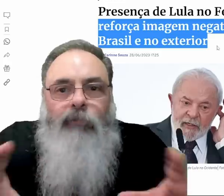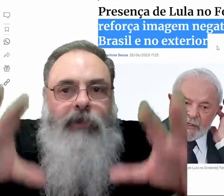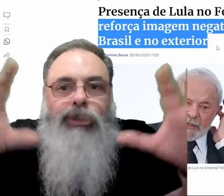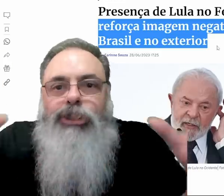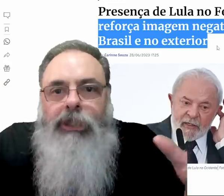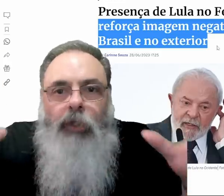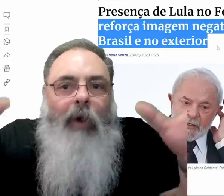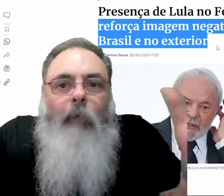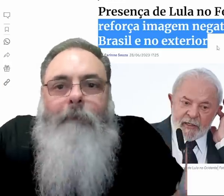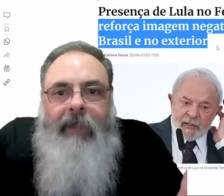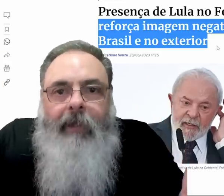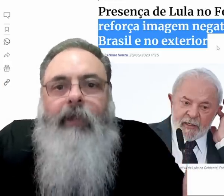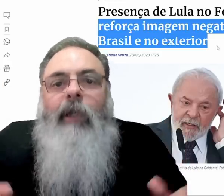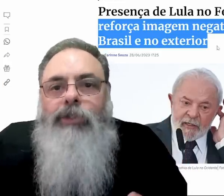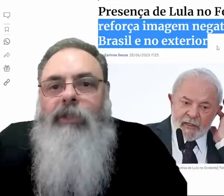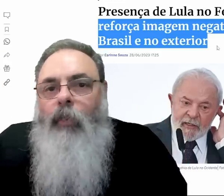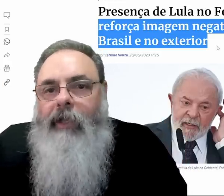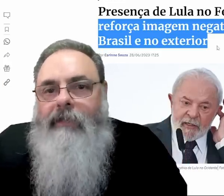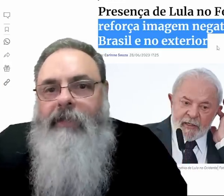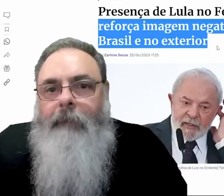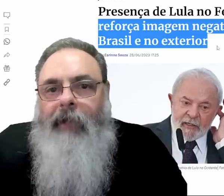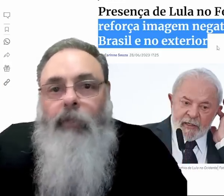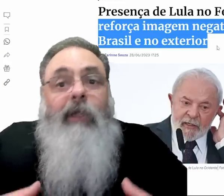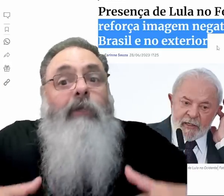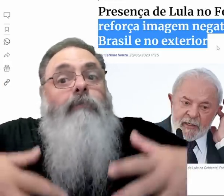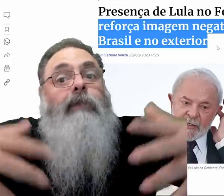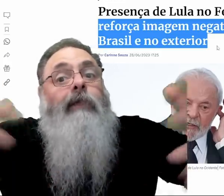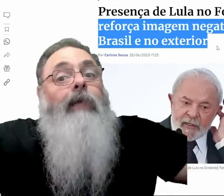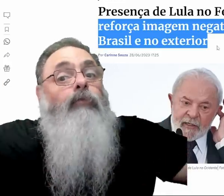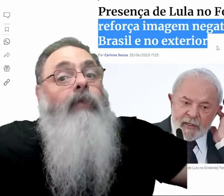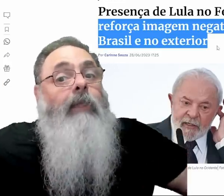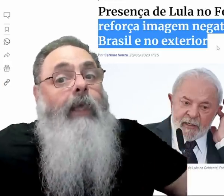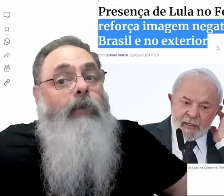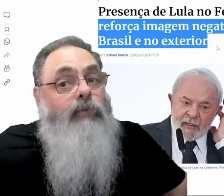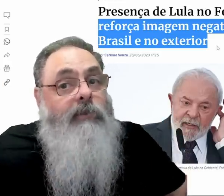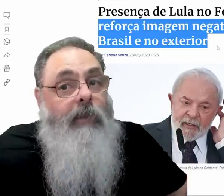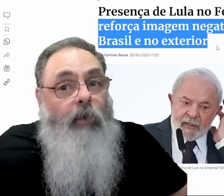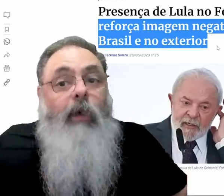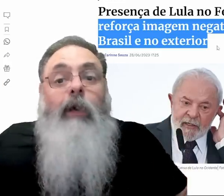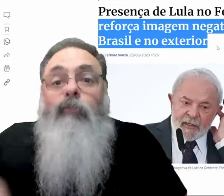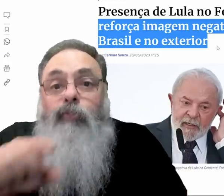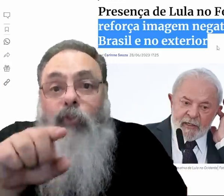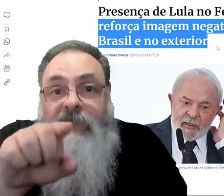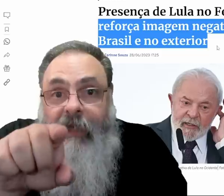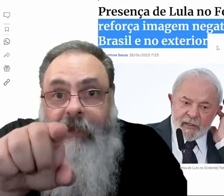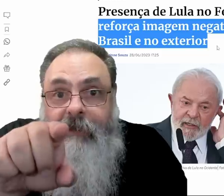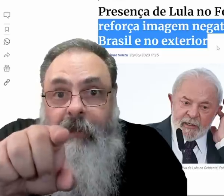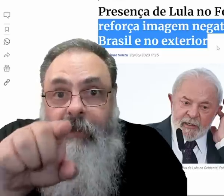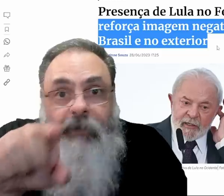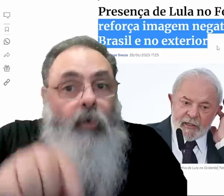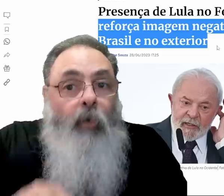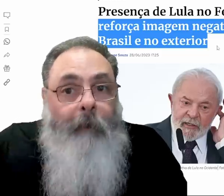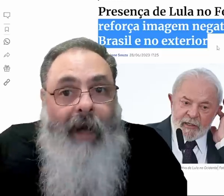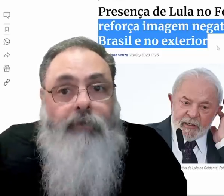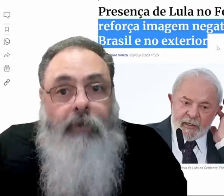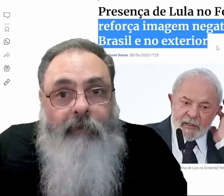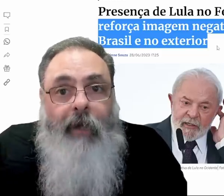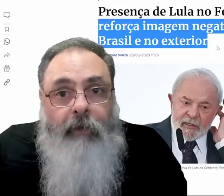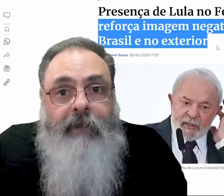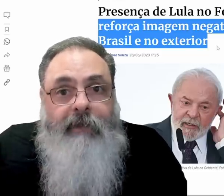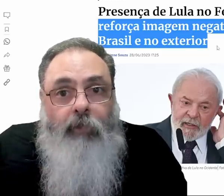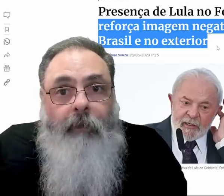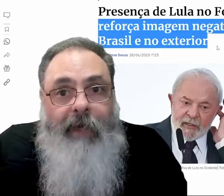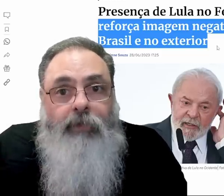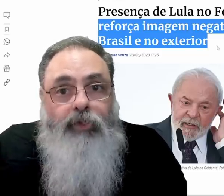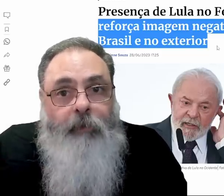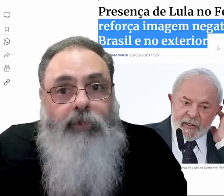tentaram vestir uma roupinha de democracia para Lula e tentar ofender isso no exterior vocês são Culpados do